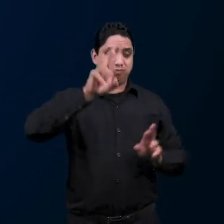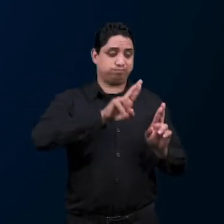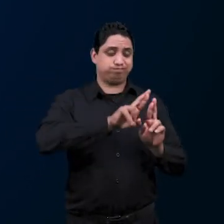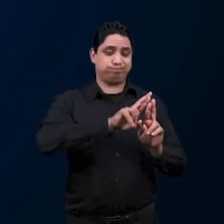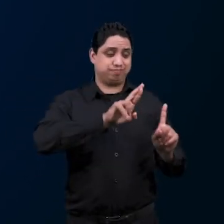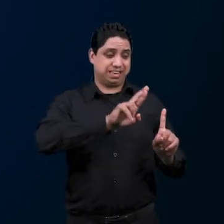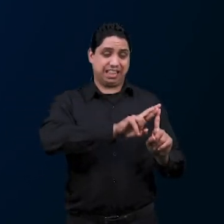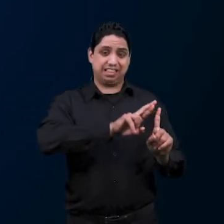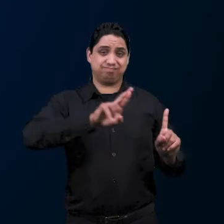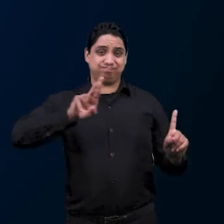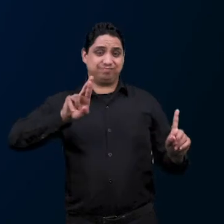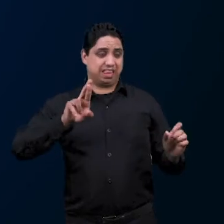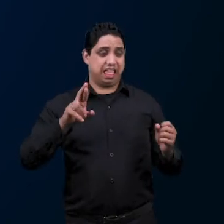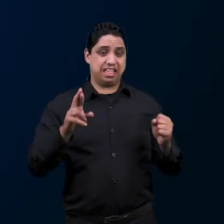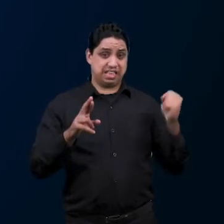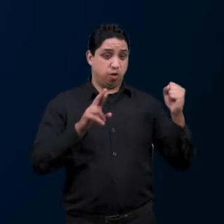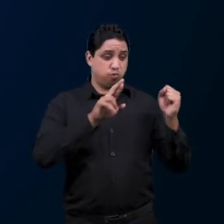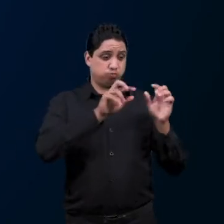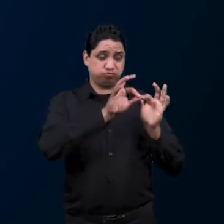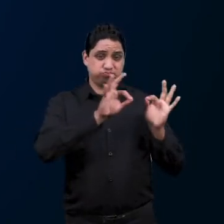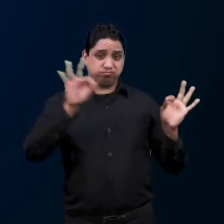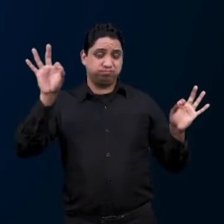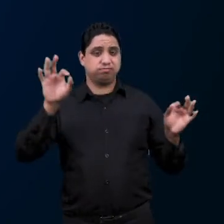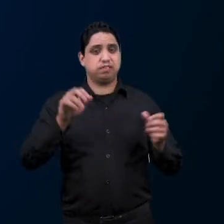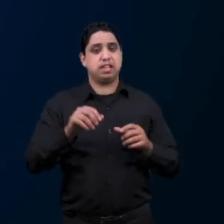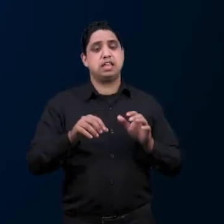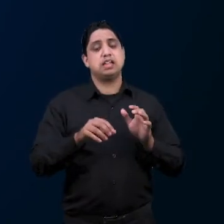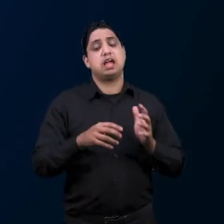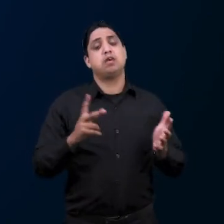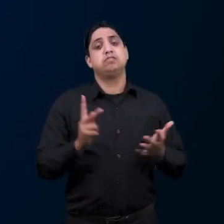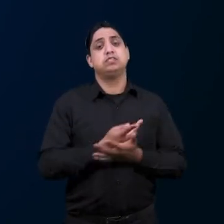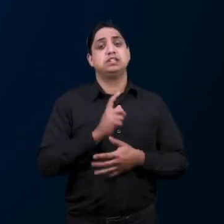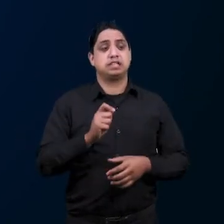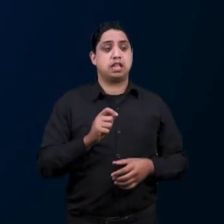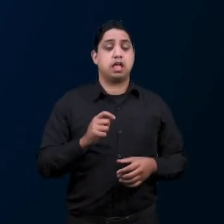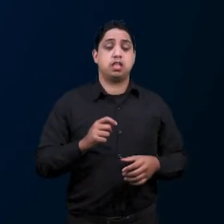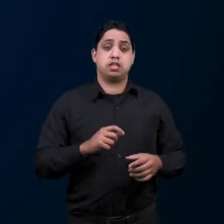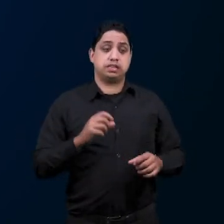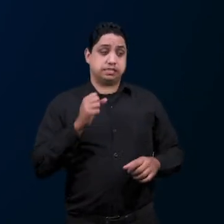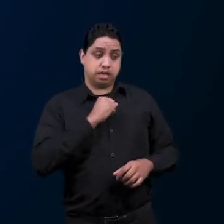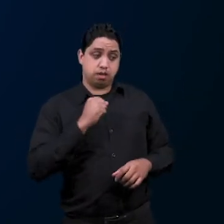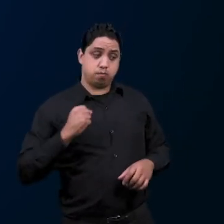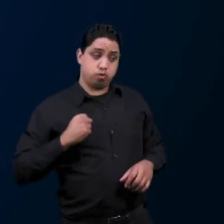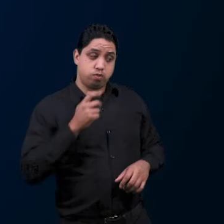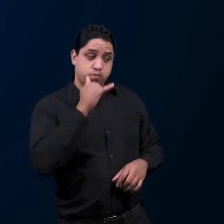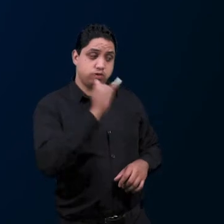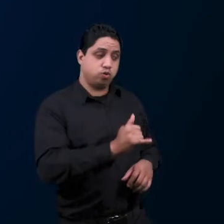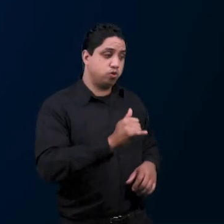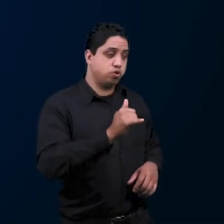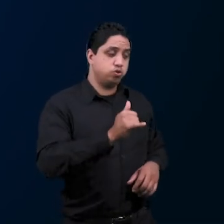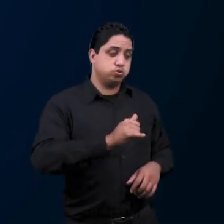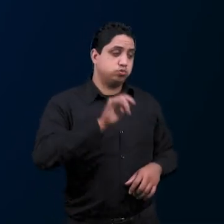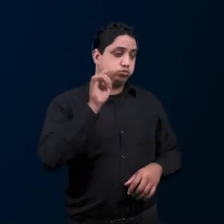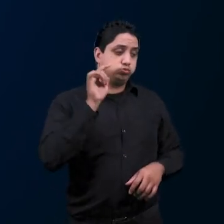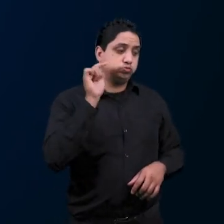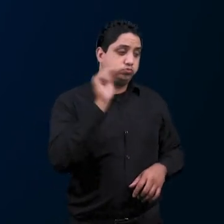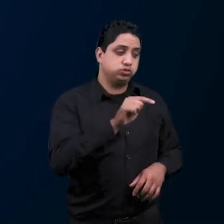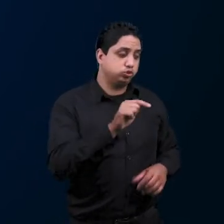dele. Lá em 1 Samuel, capítulo 15, verso 26, diz: Porém Samuel disse a Saul: Não tornarei